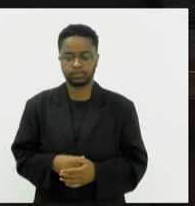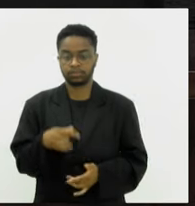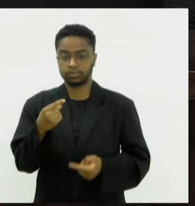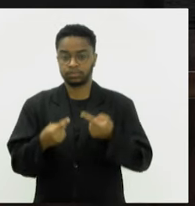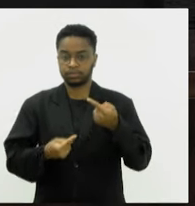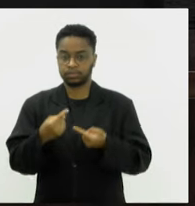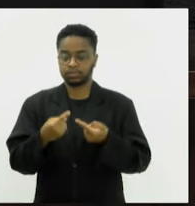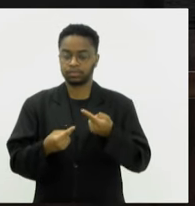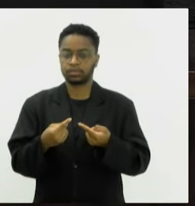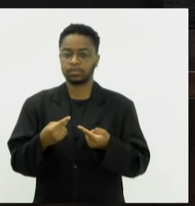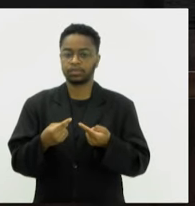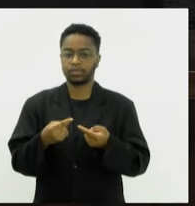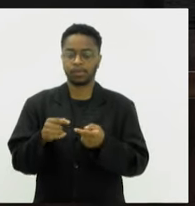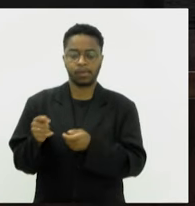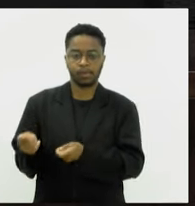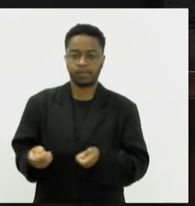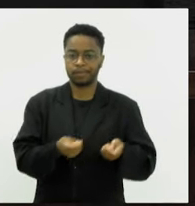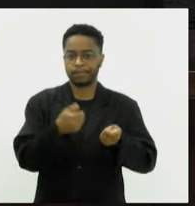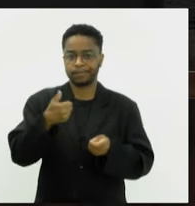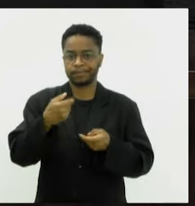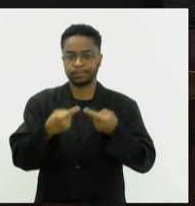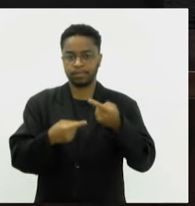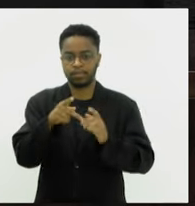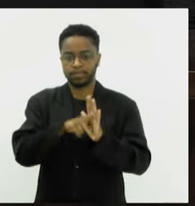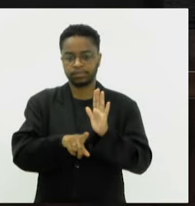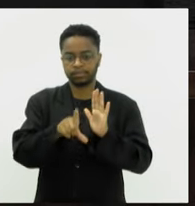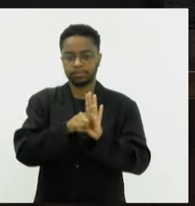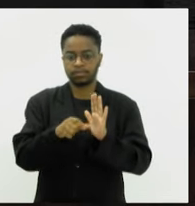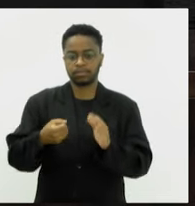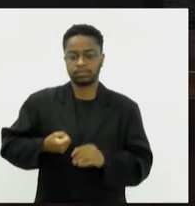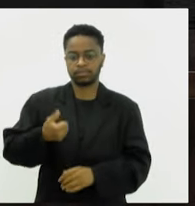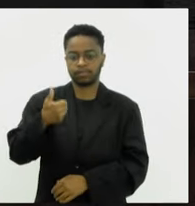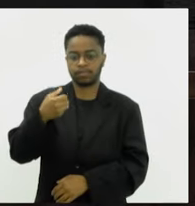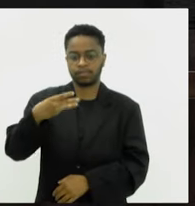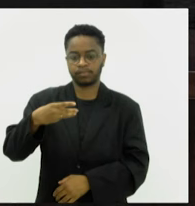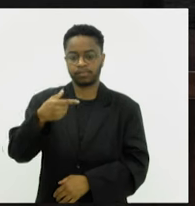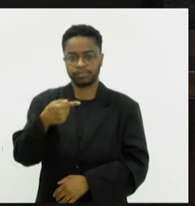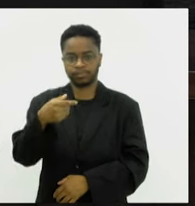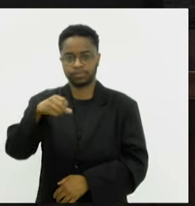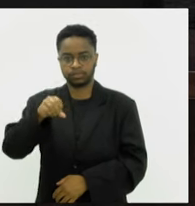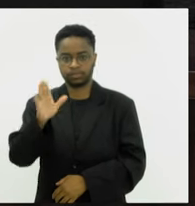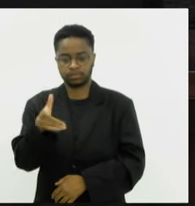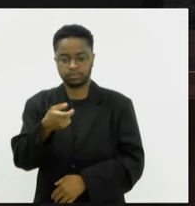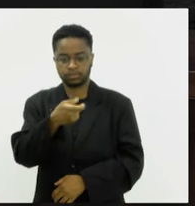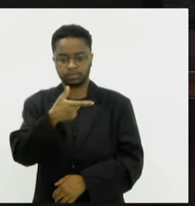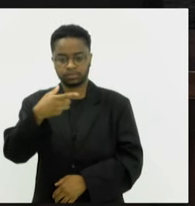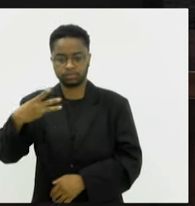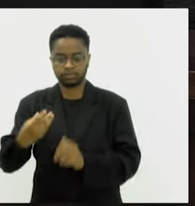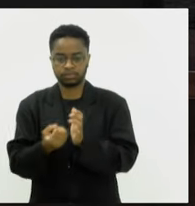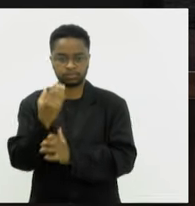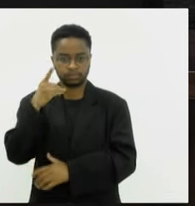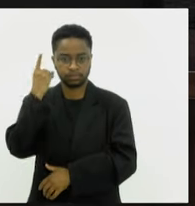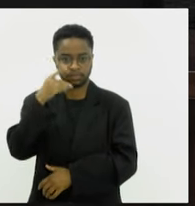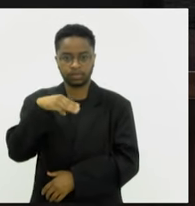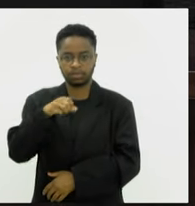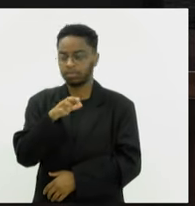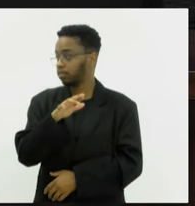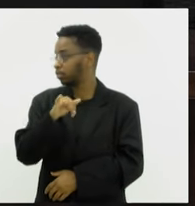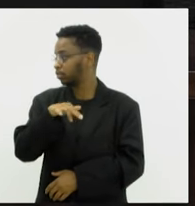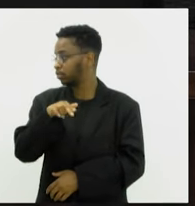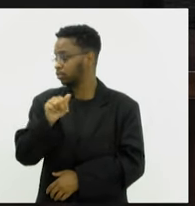tramitação ordinária em primeira discussão, projeto de lei número 1379, de 23, de autoria da deputada Marina, do MST, que altera a